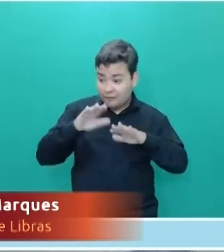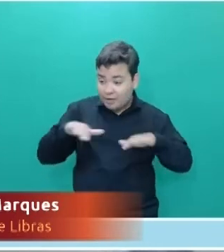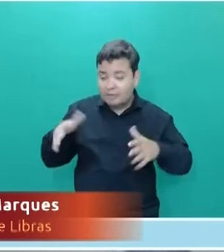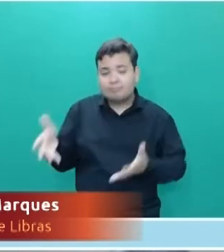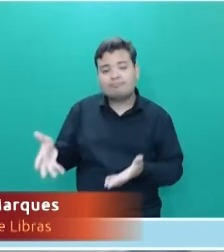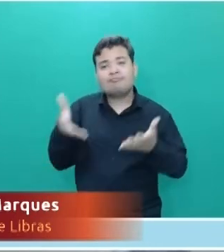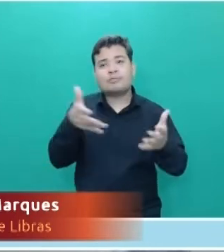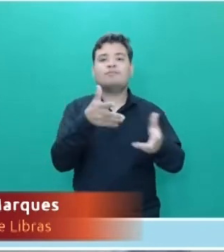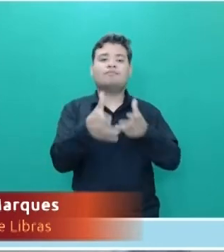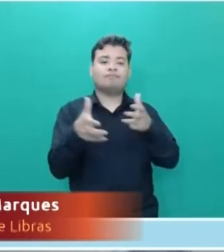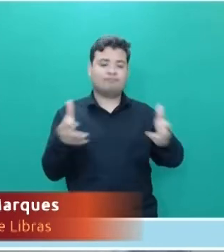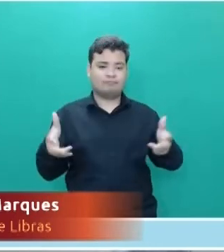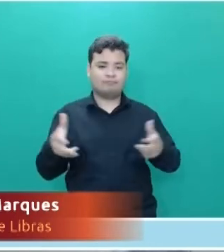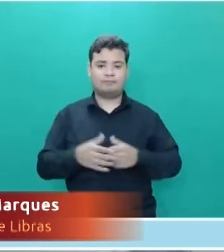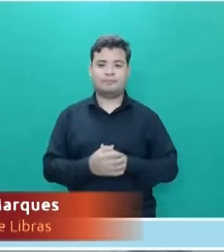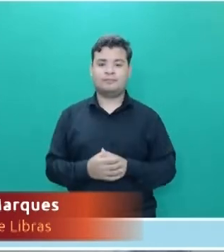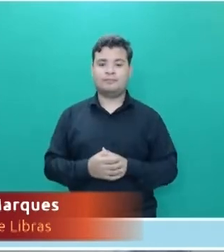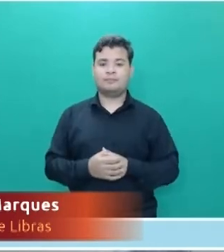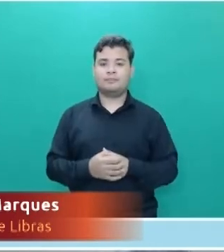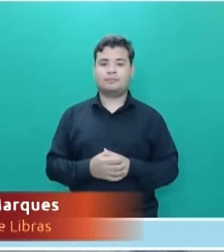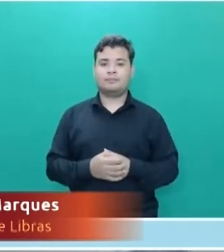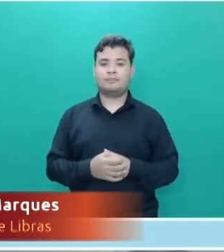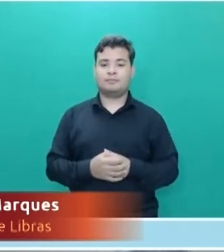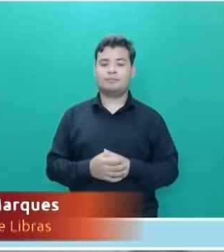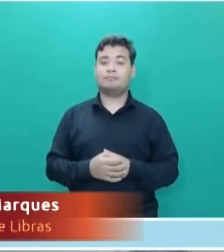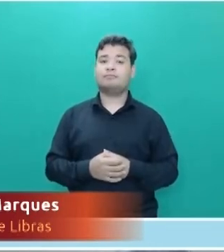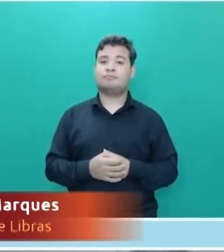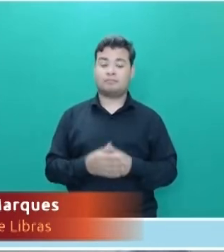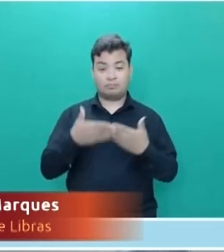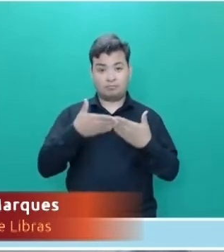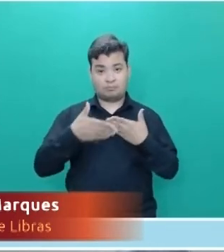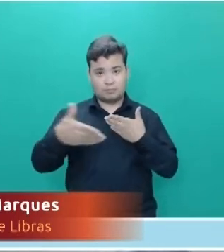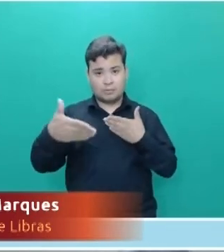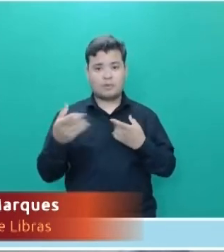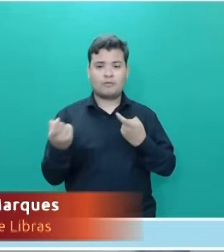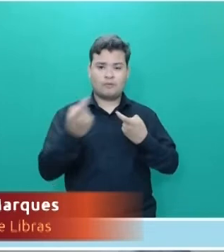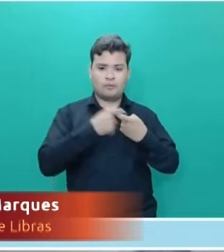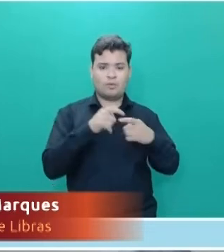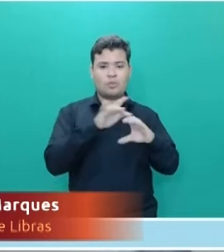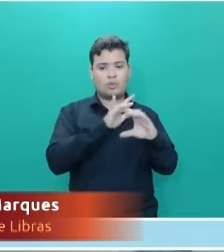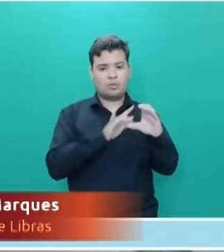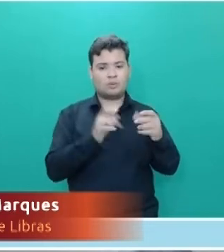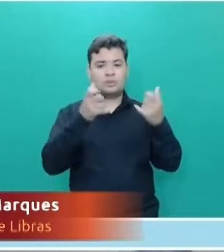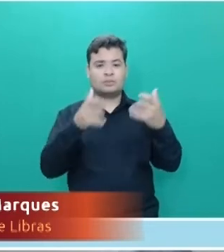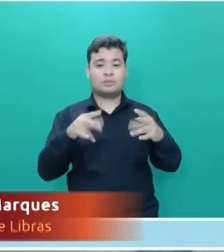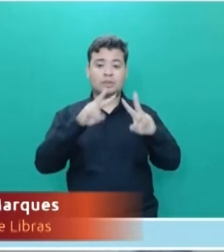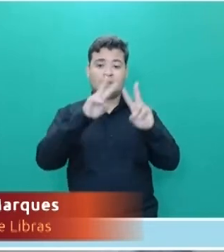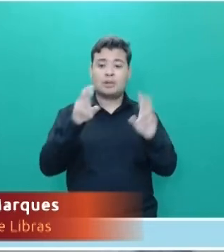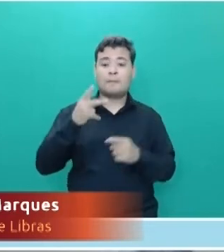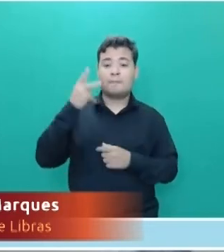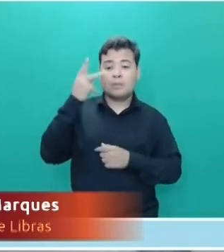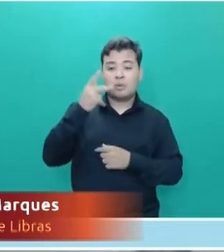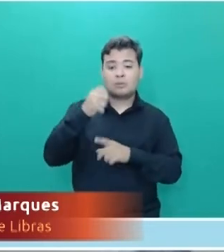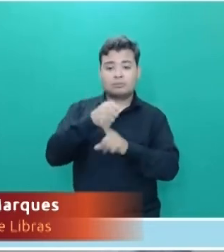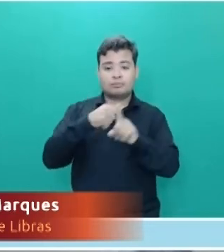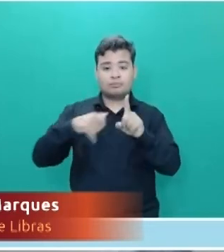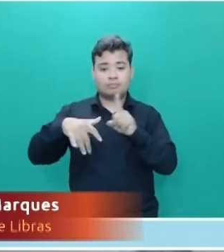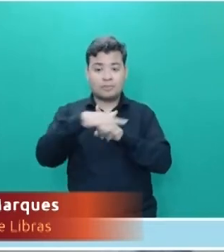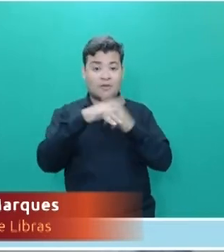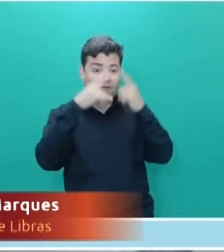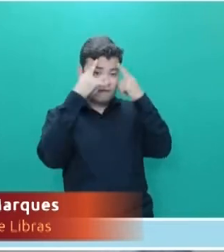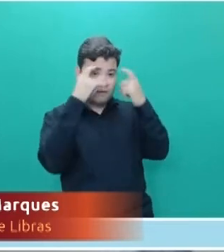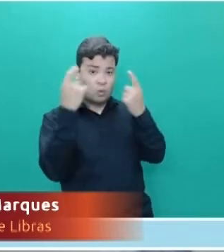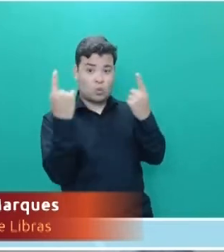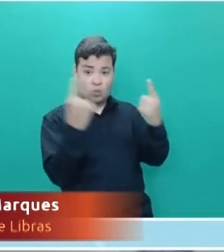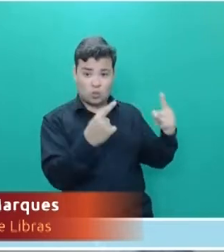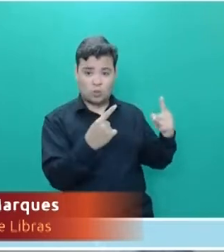sim. Bom, e daqui a pouquinho a gente volta com conexões para falar sobre política, meio ambiente, combate à violência. Fica